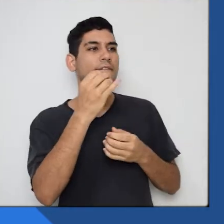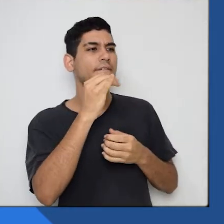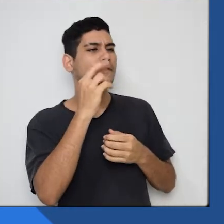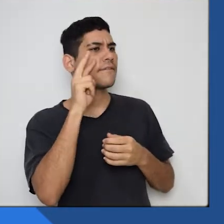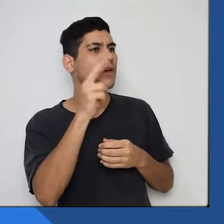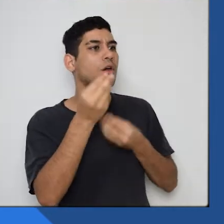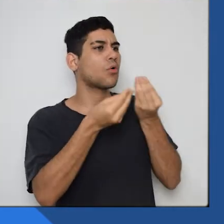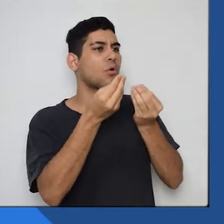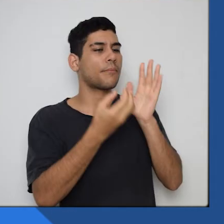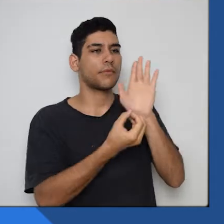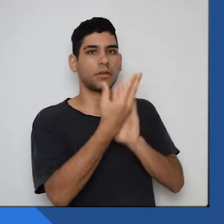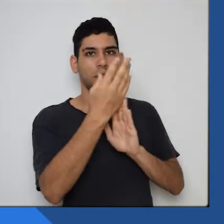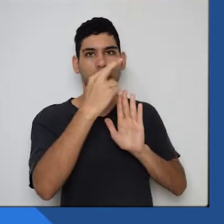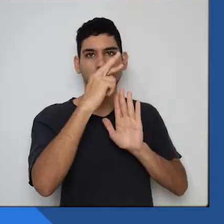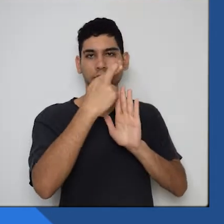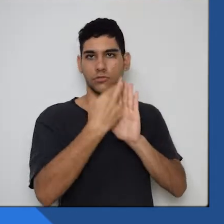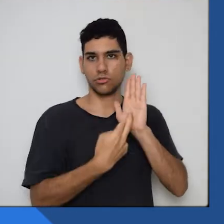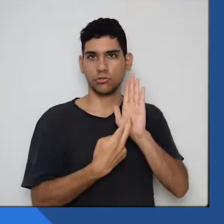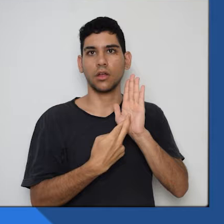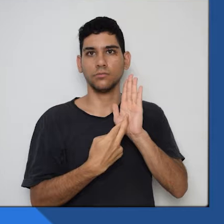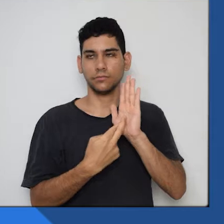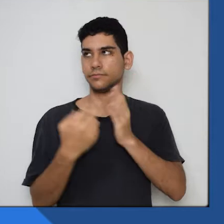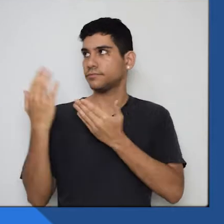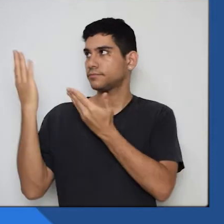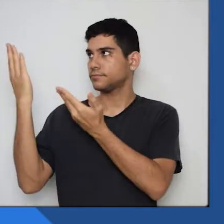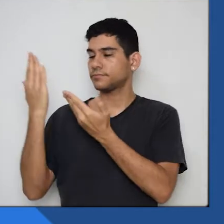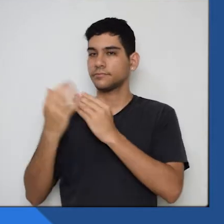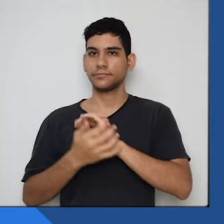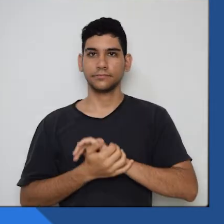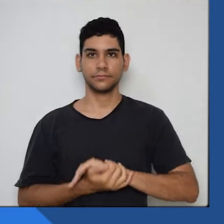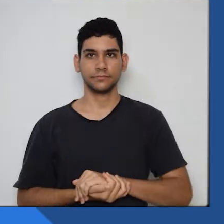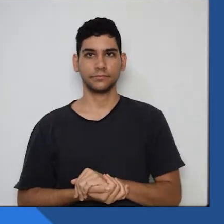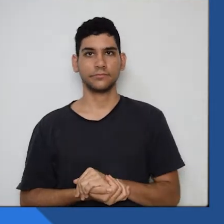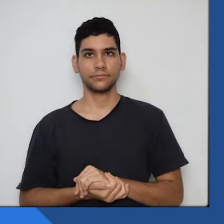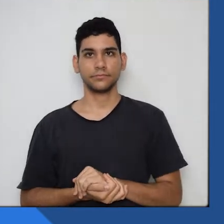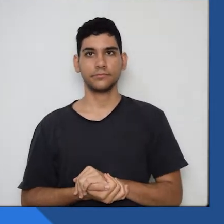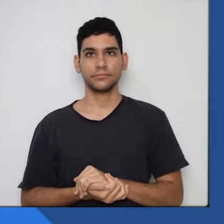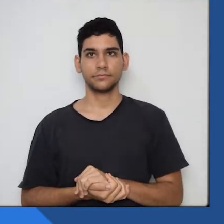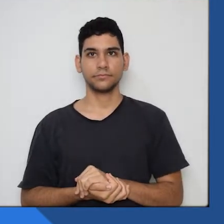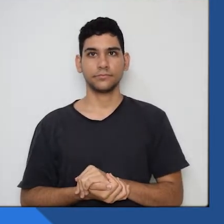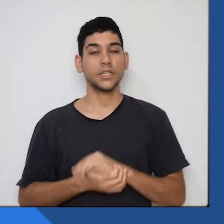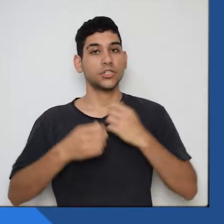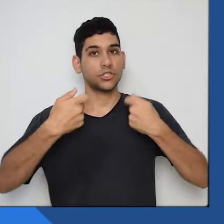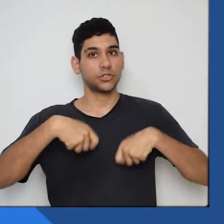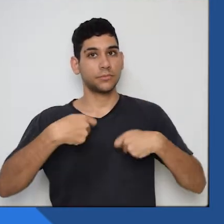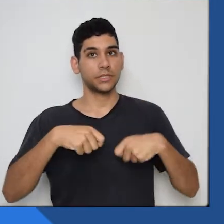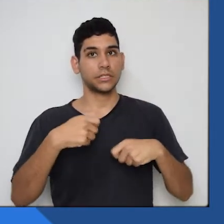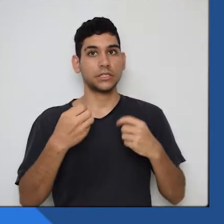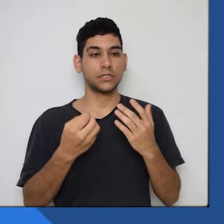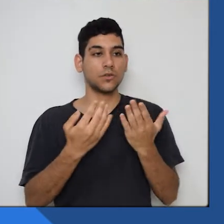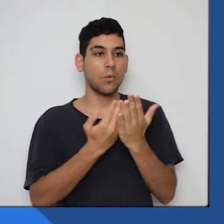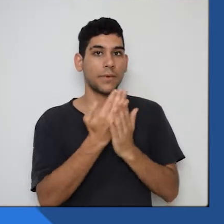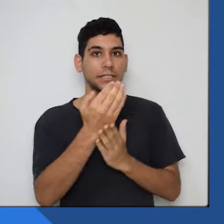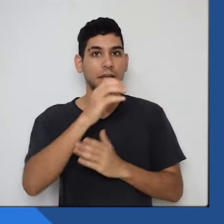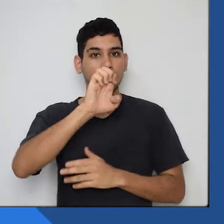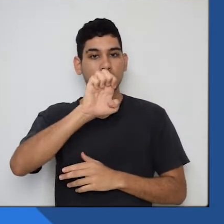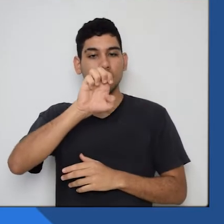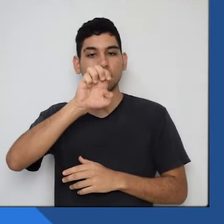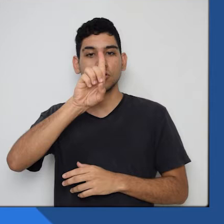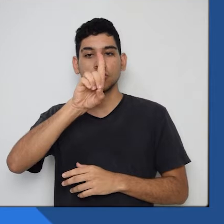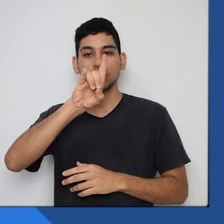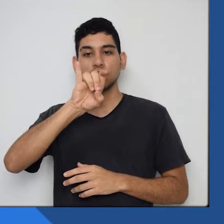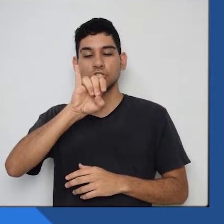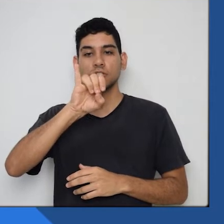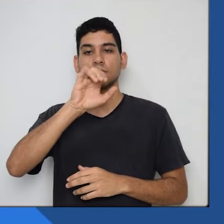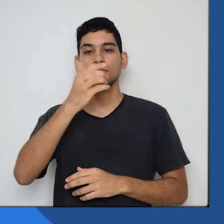simular a criação desse nosso questionário. Então vamos lá. Primeira coisa que a gente precisa é ativar a edição.